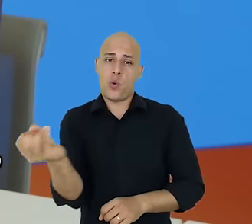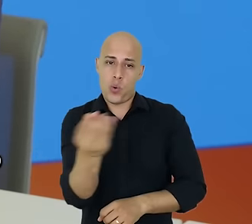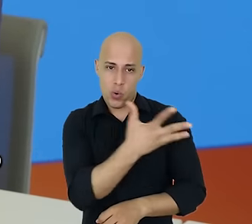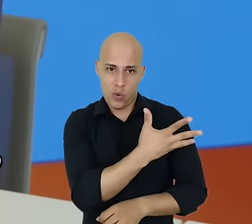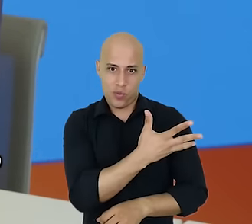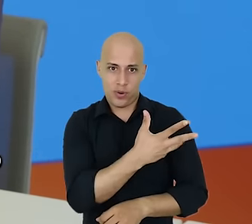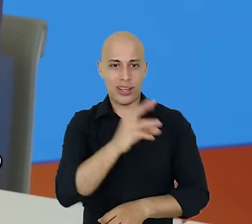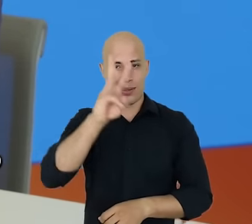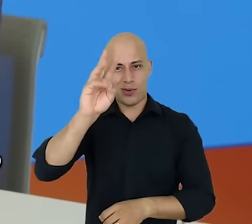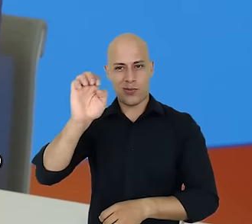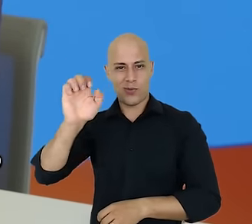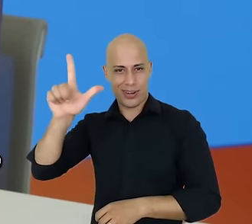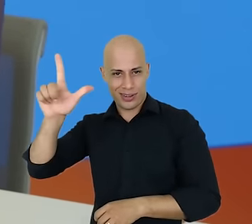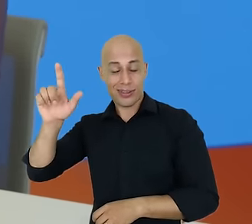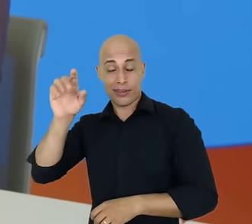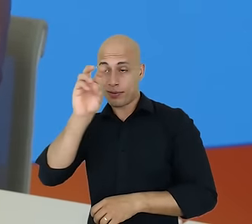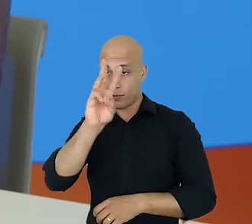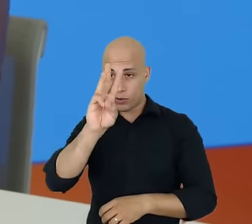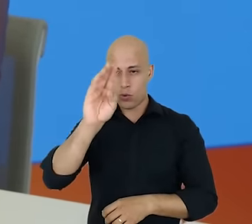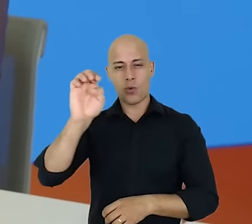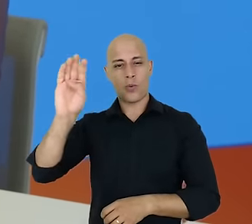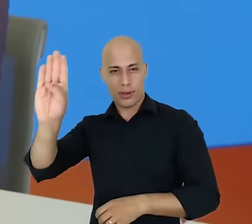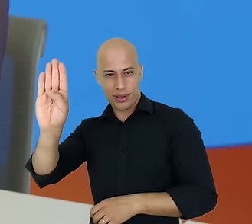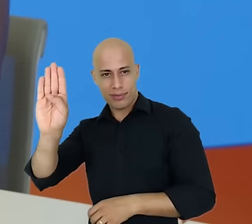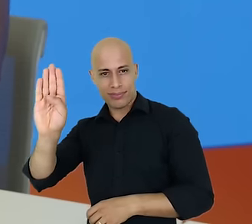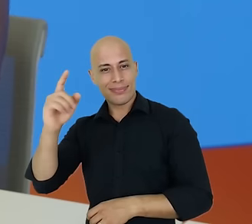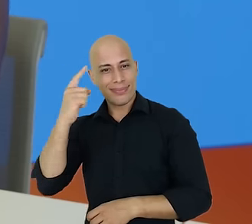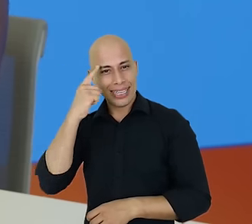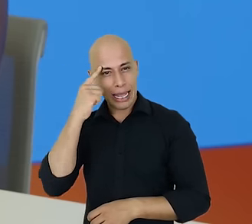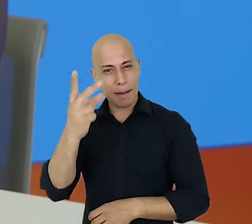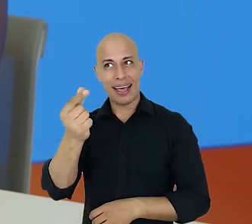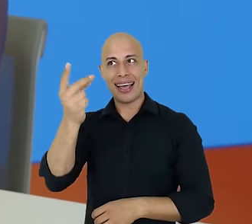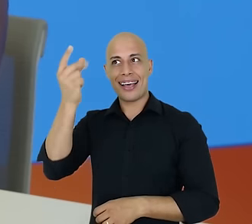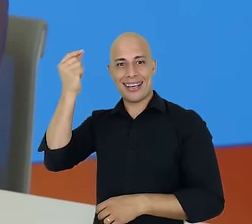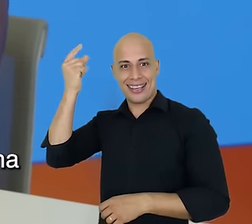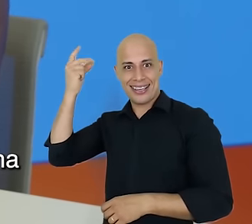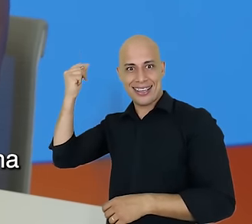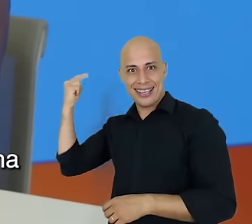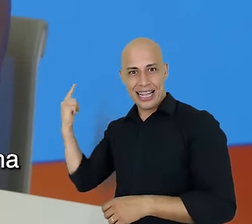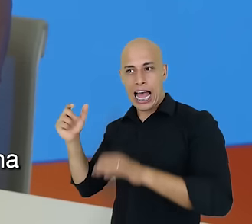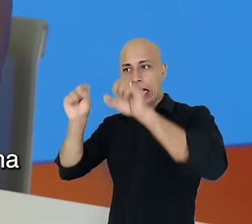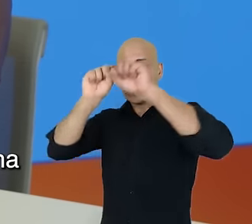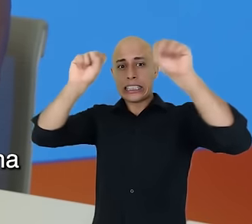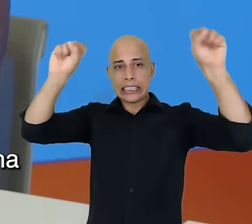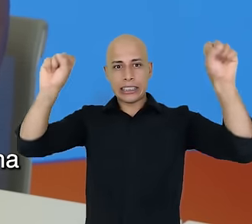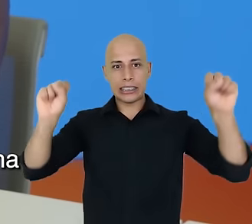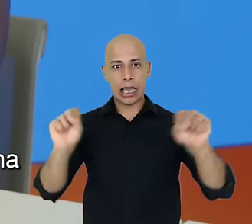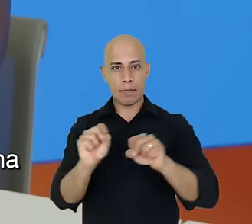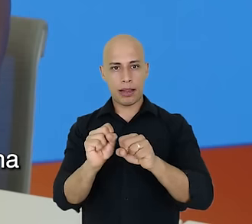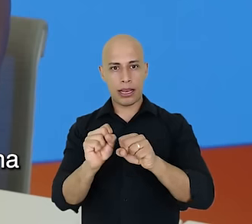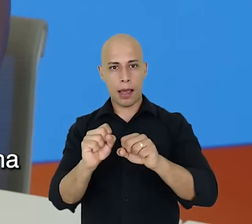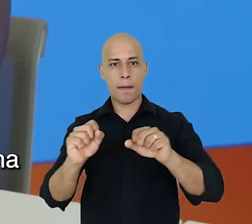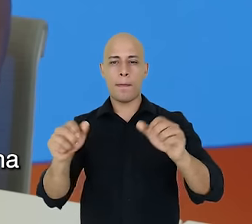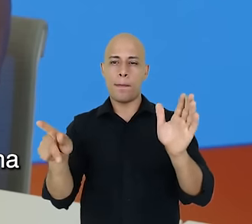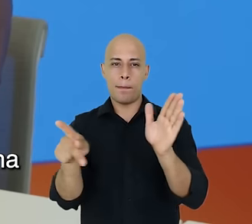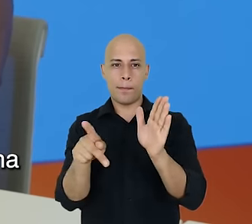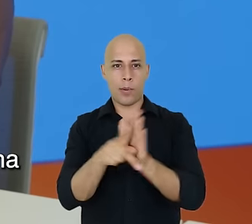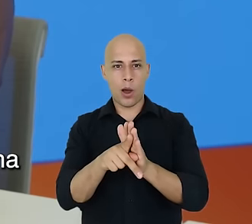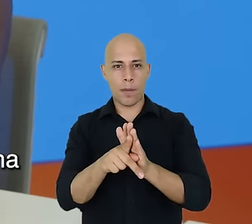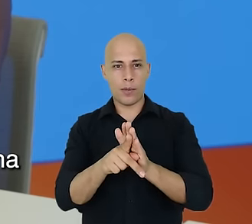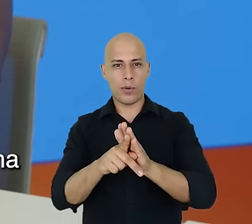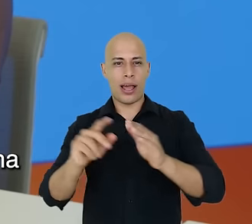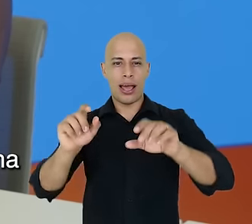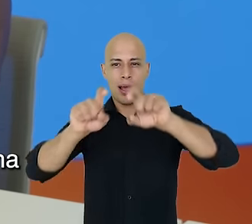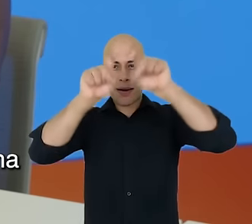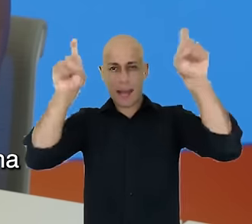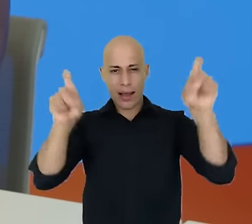web que a gente tá disponibilizando vocês se lembram que o legado que a gente tem é de um sistema instalado na máquina que ele ainda